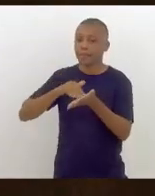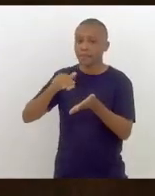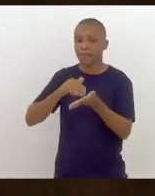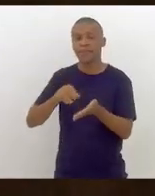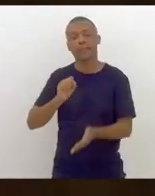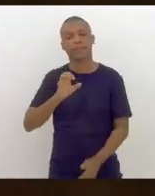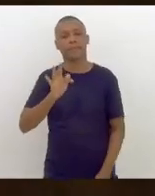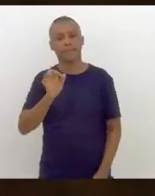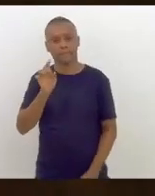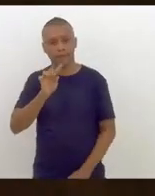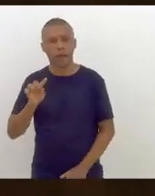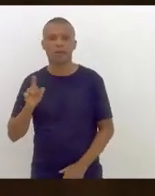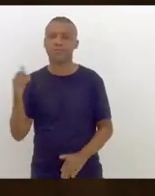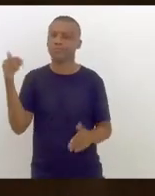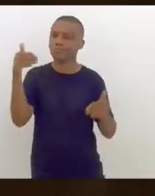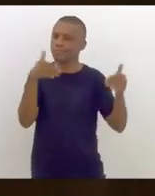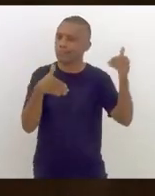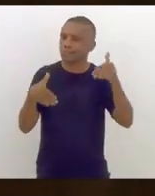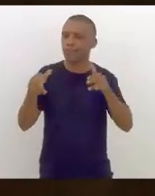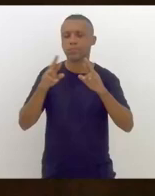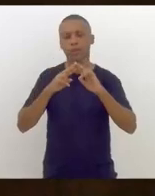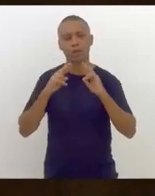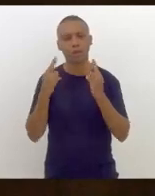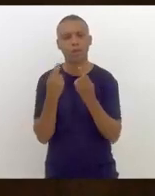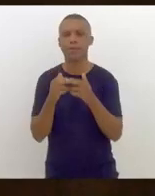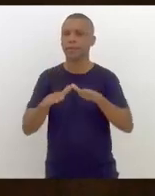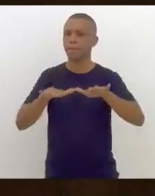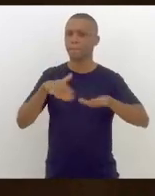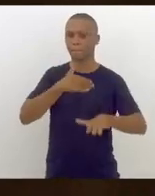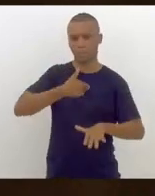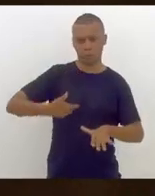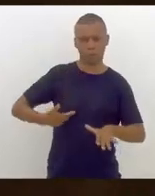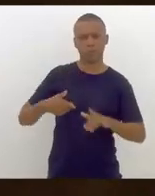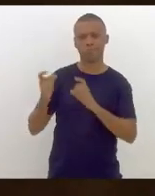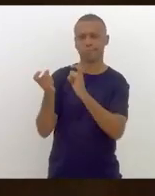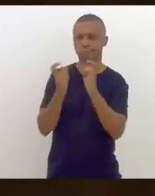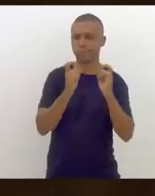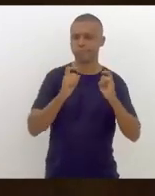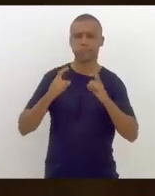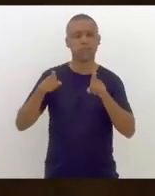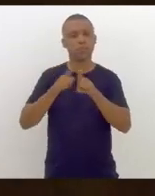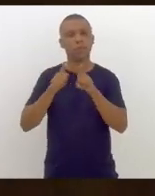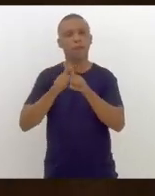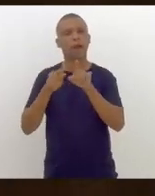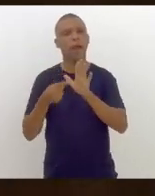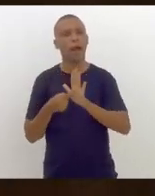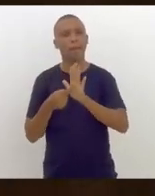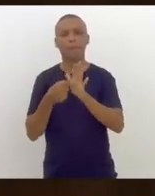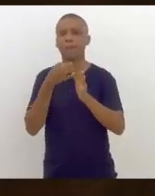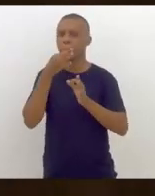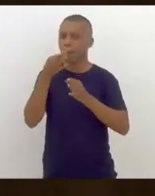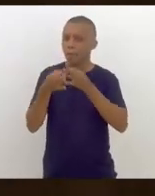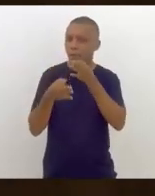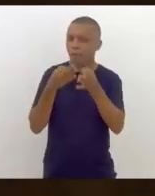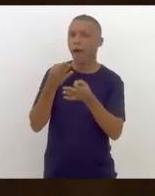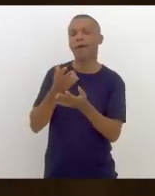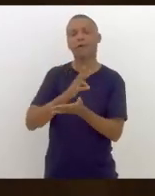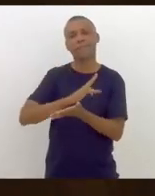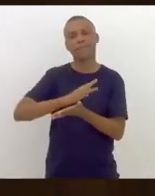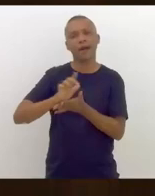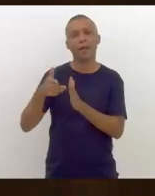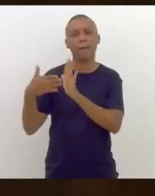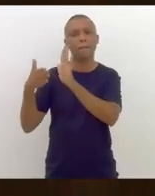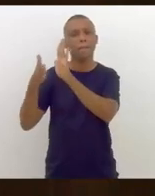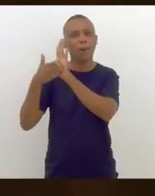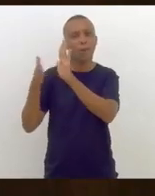fazenda que compareceram a nossa audiência pública que também apresentaram em inúmeras